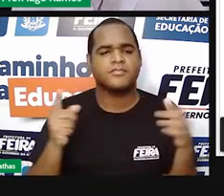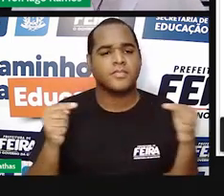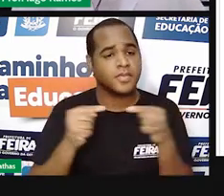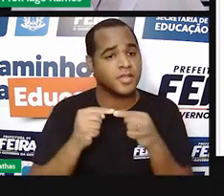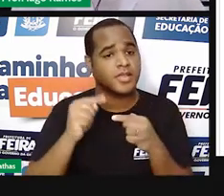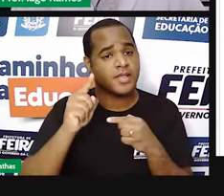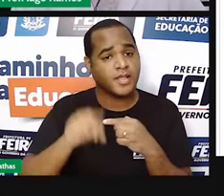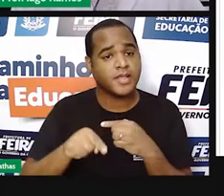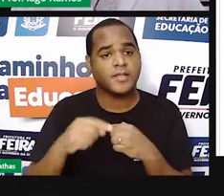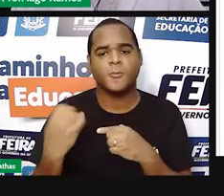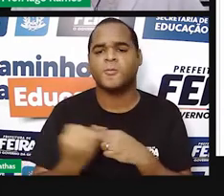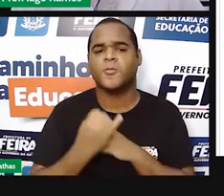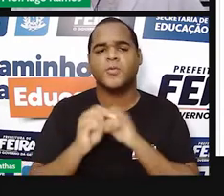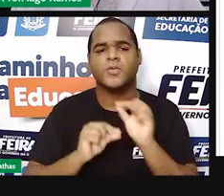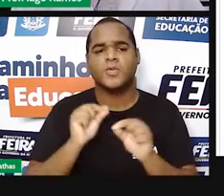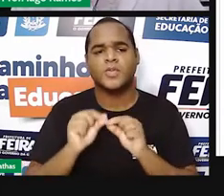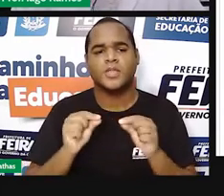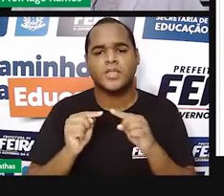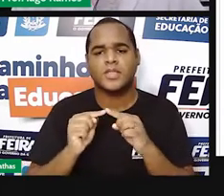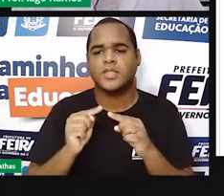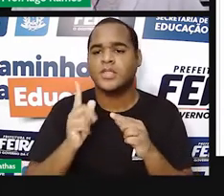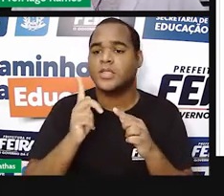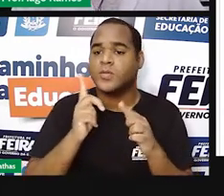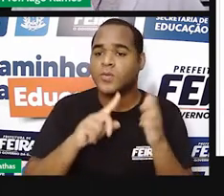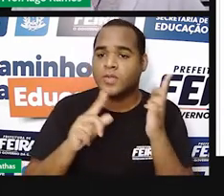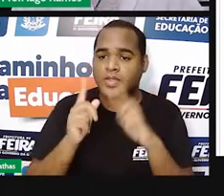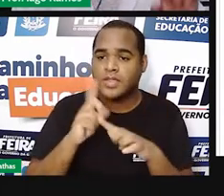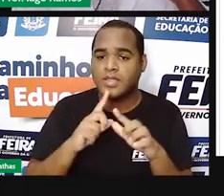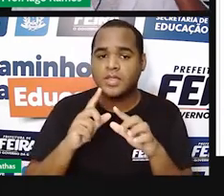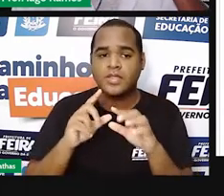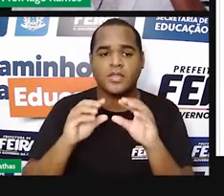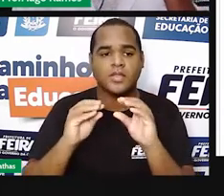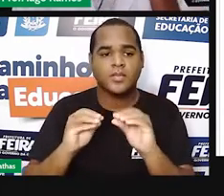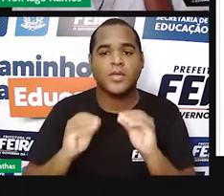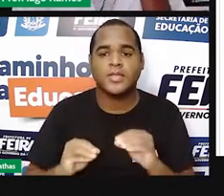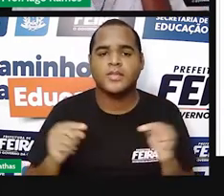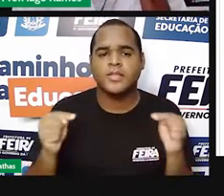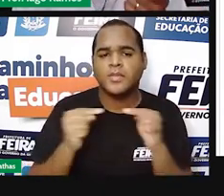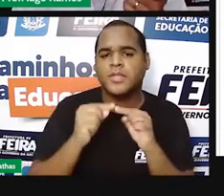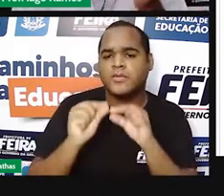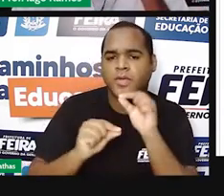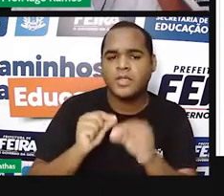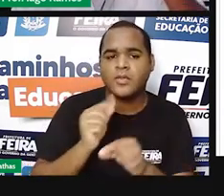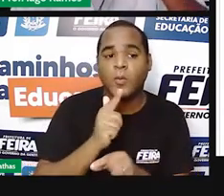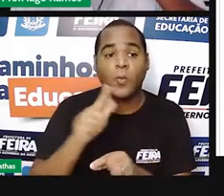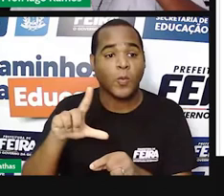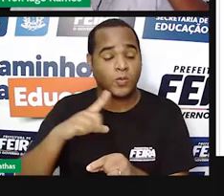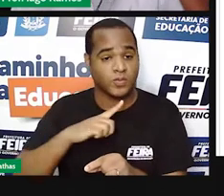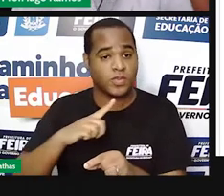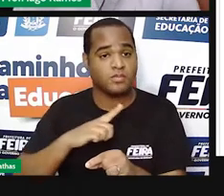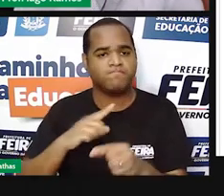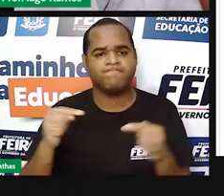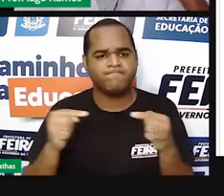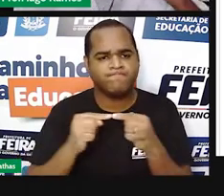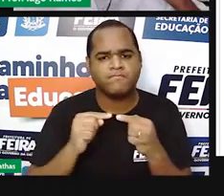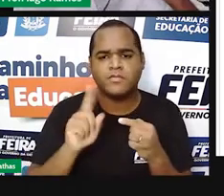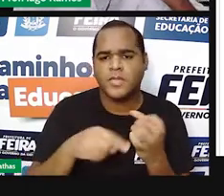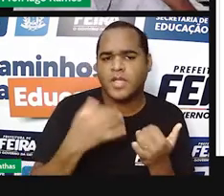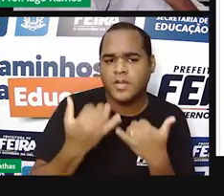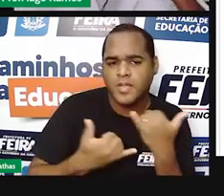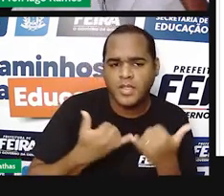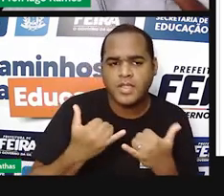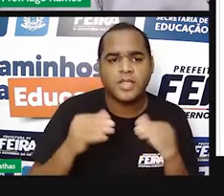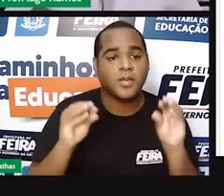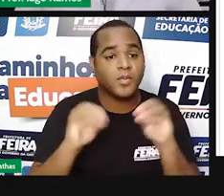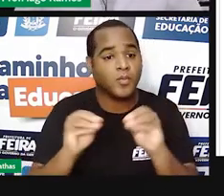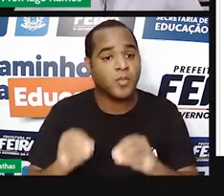né onde é que a gente consegue colocar ele de maneira aqui na próxima jogada Ou seja eu vou colocar esse ponto em